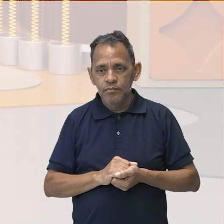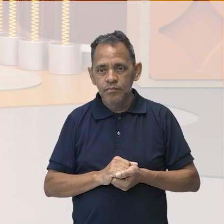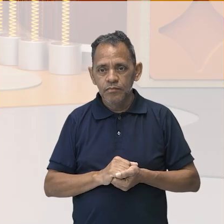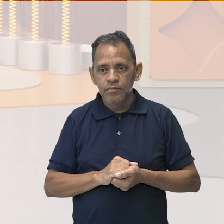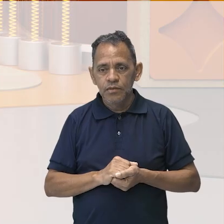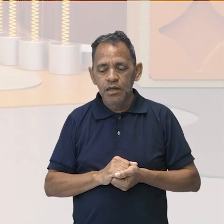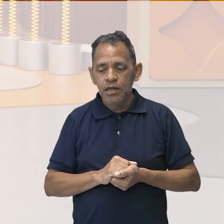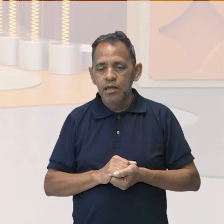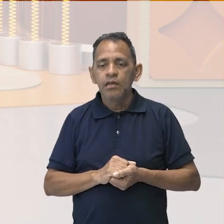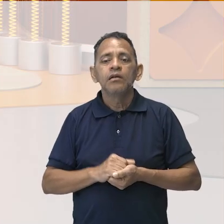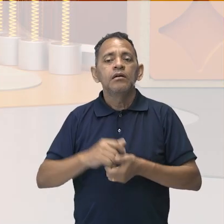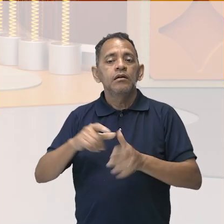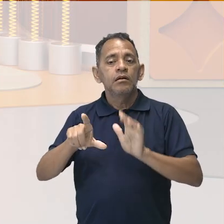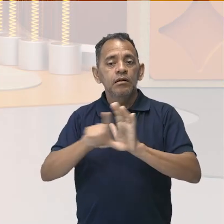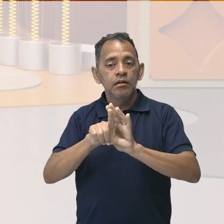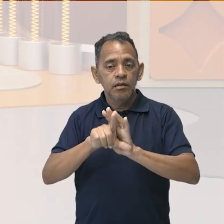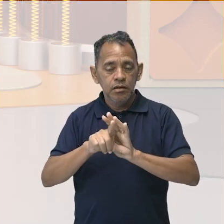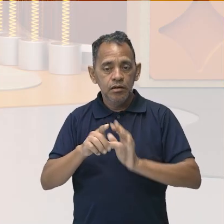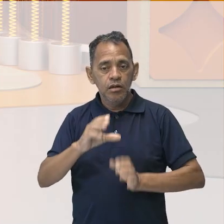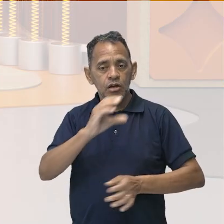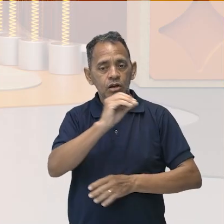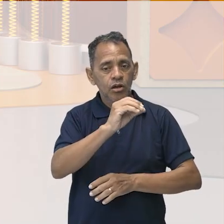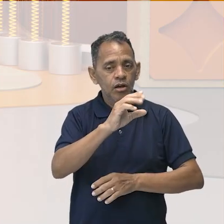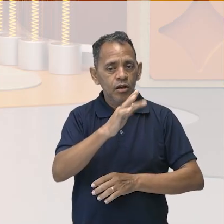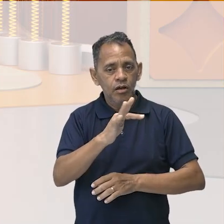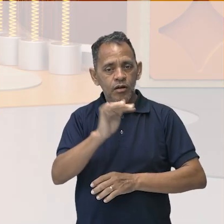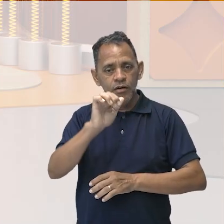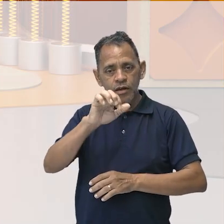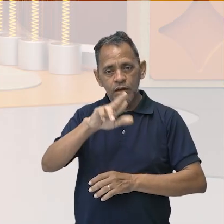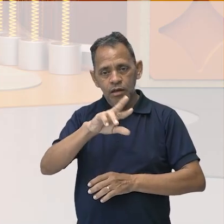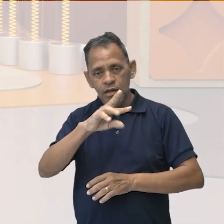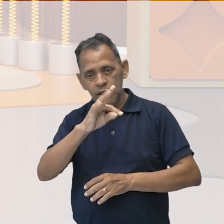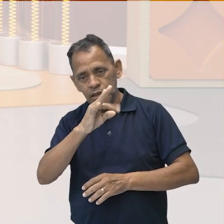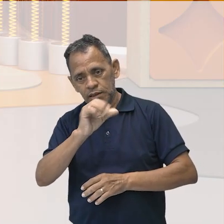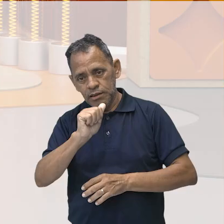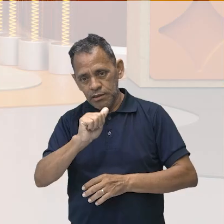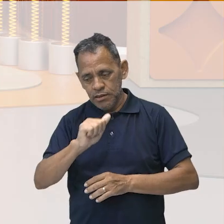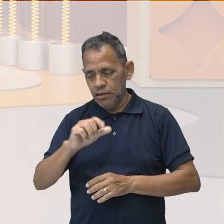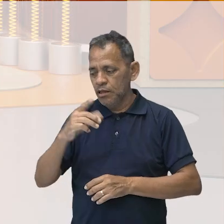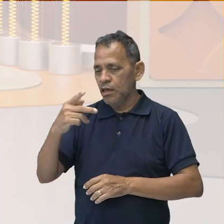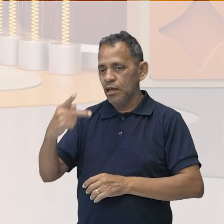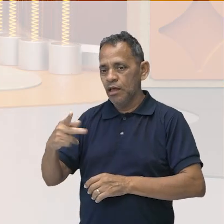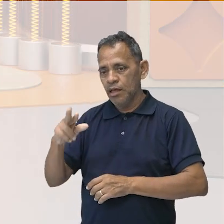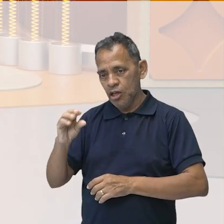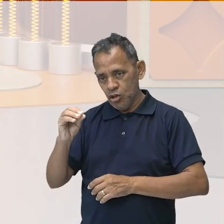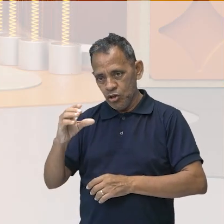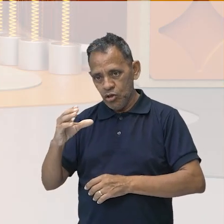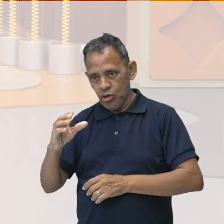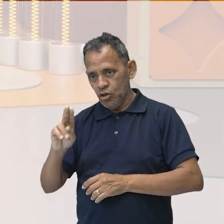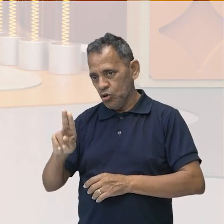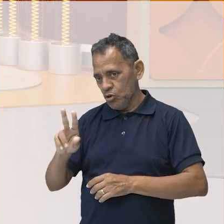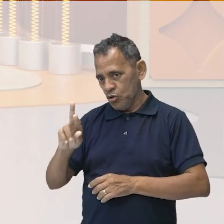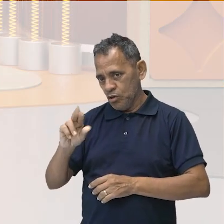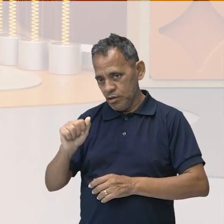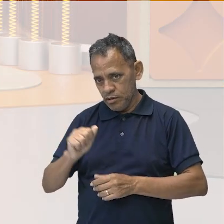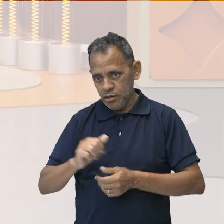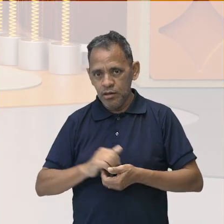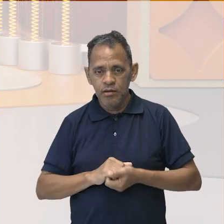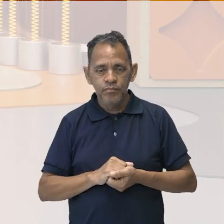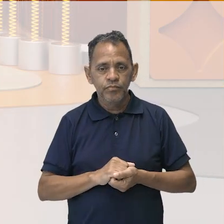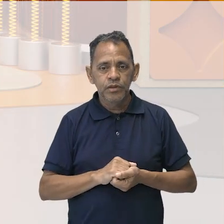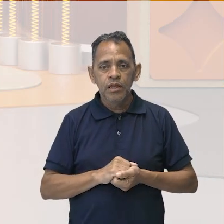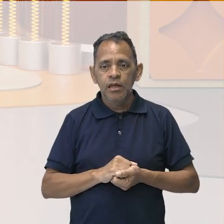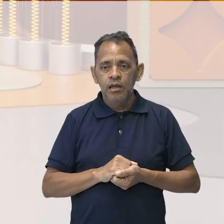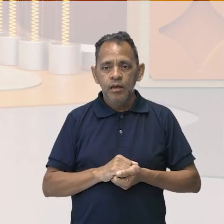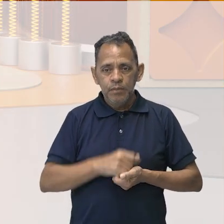mínima intervenção estatal, tá certo, gente? Então, por exemplo, para produtores, né, os que